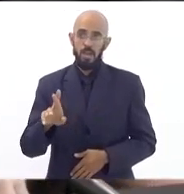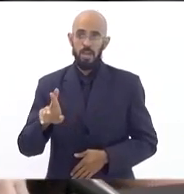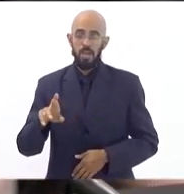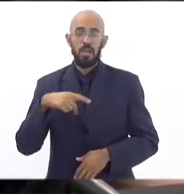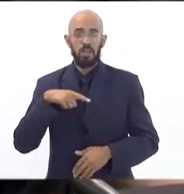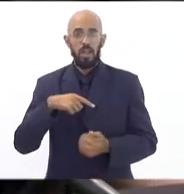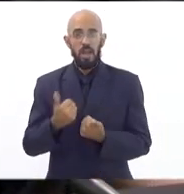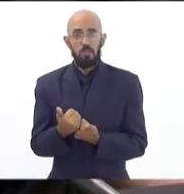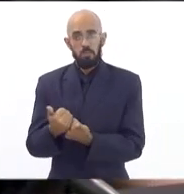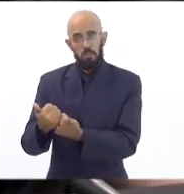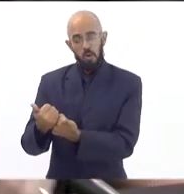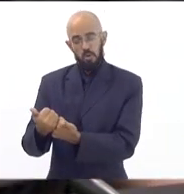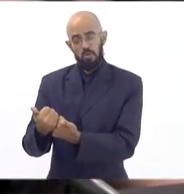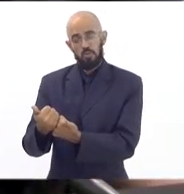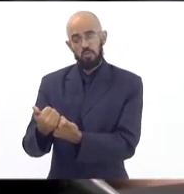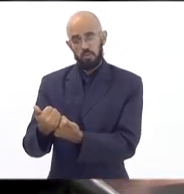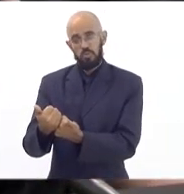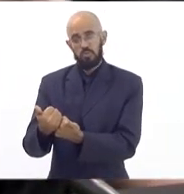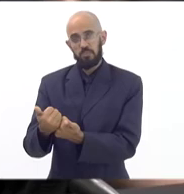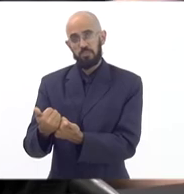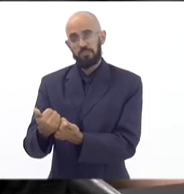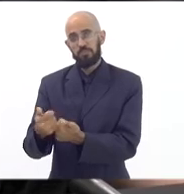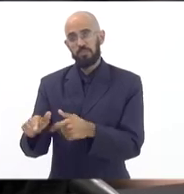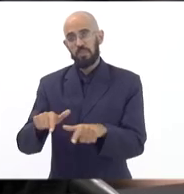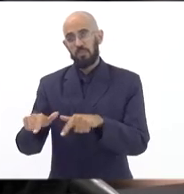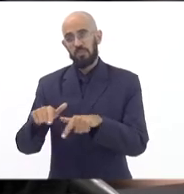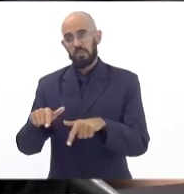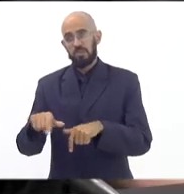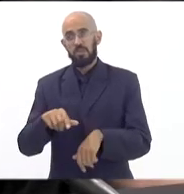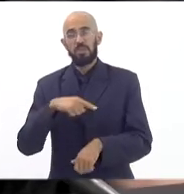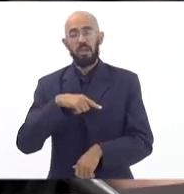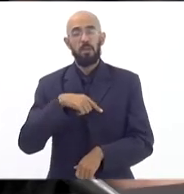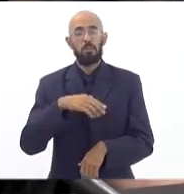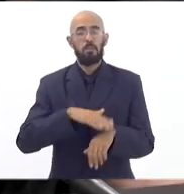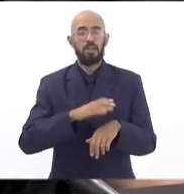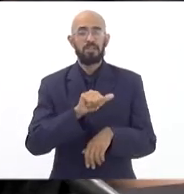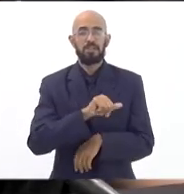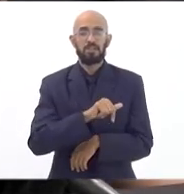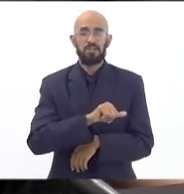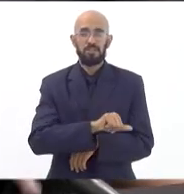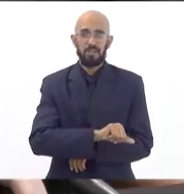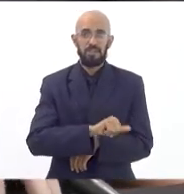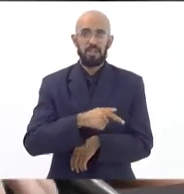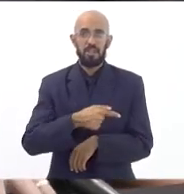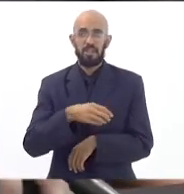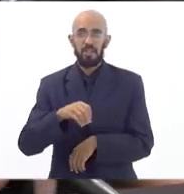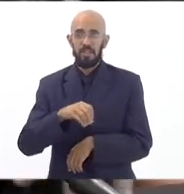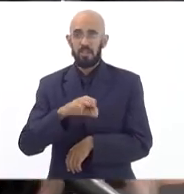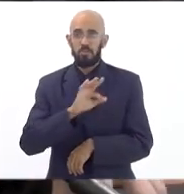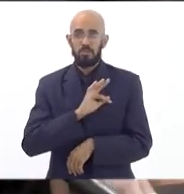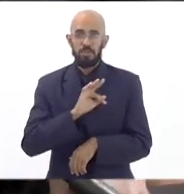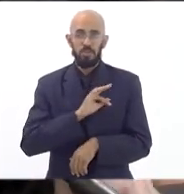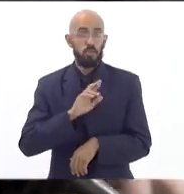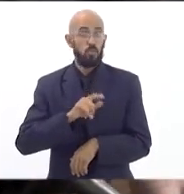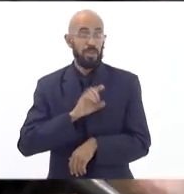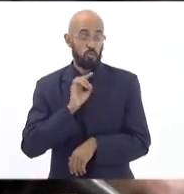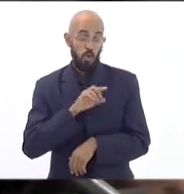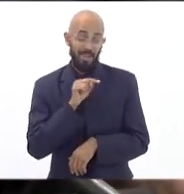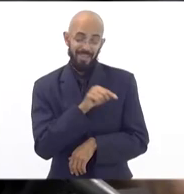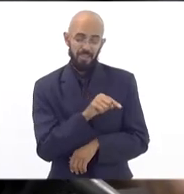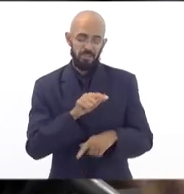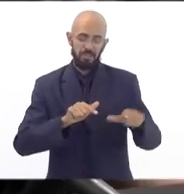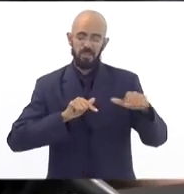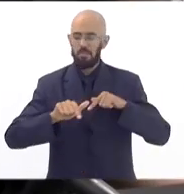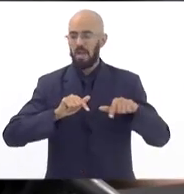serviço e dos heróis o Gui tá mais de 170 policiais então só para contextualizar e não são só eles que